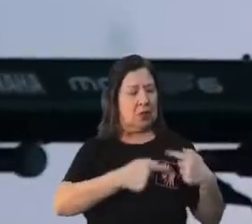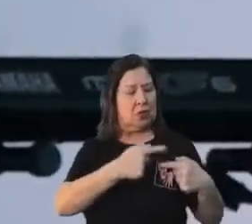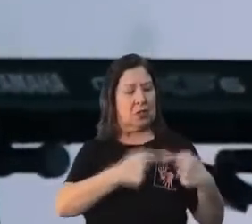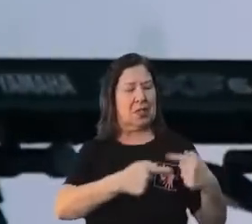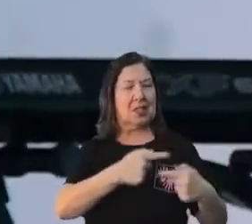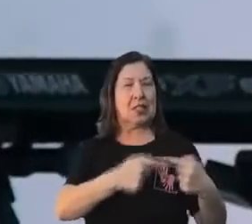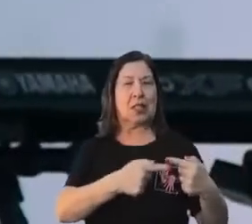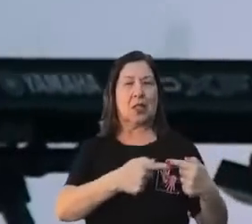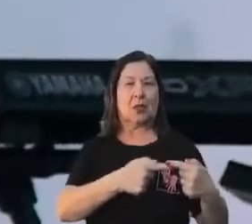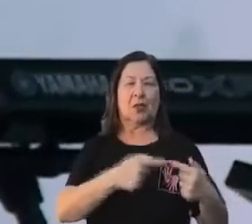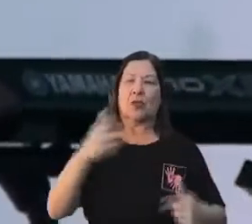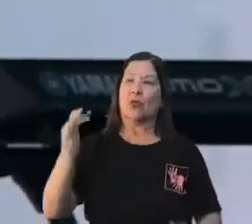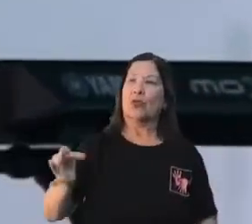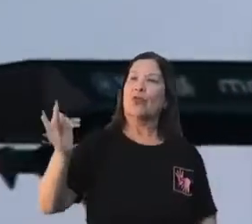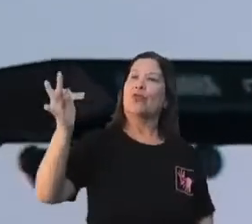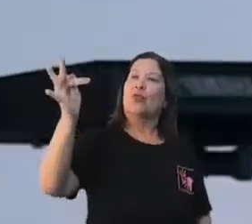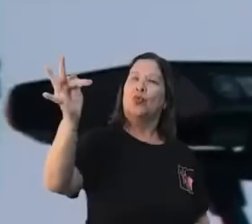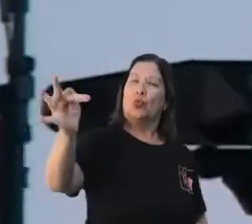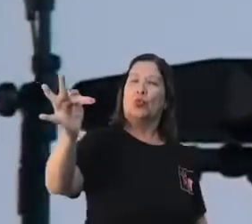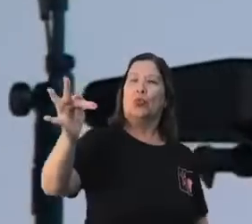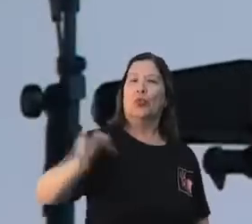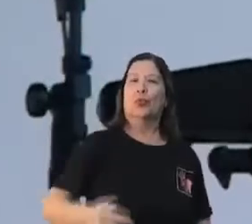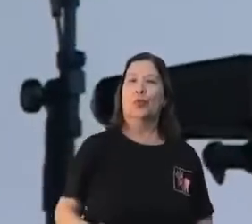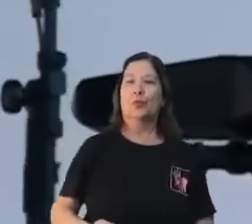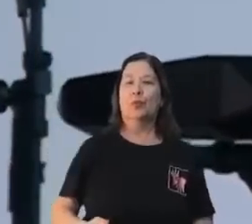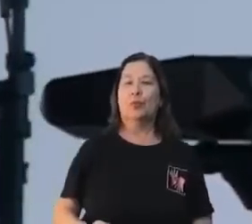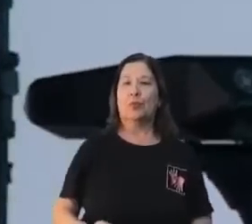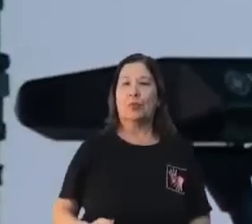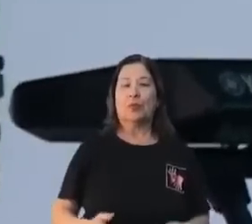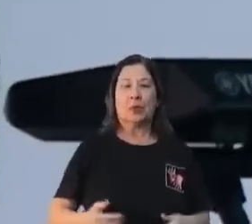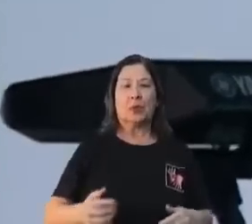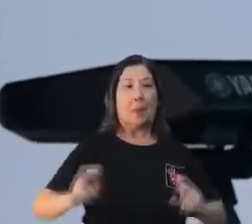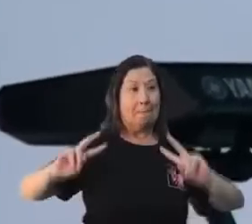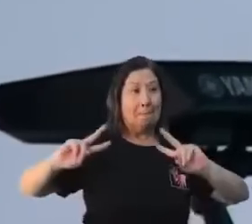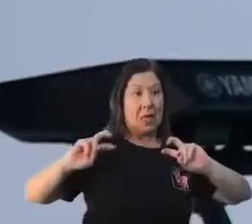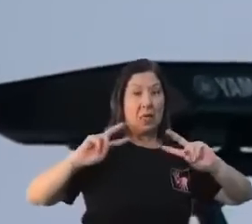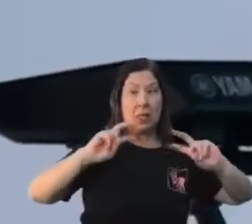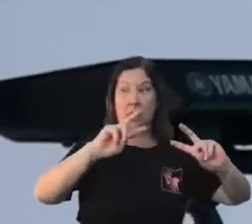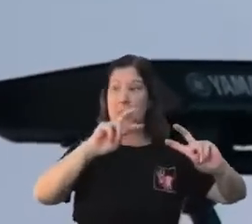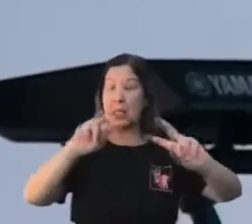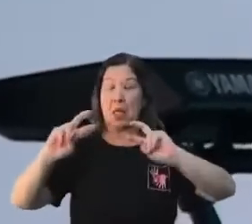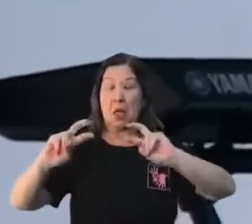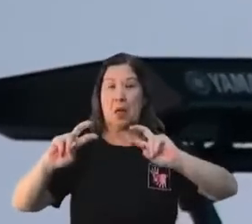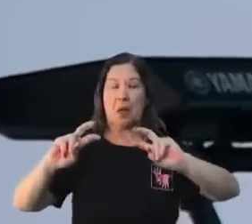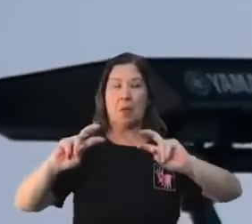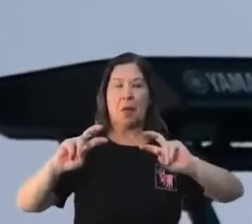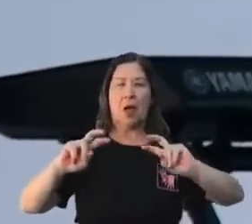O que é que você hoje está fazendo que vai inspirar as pessoas lá na frente?